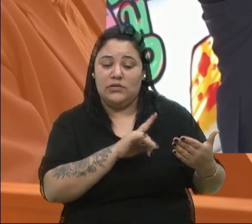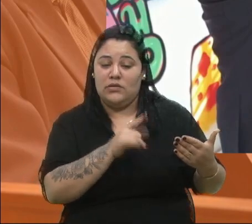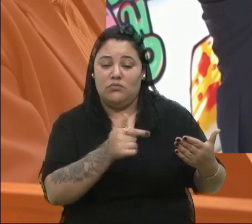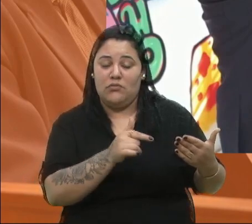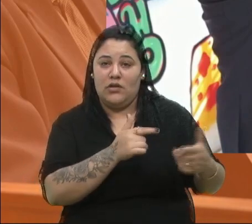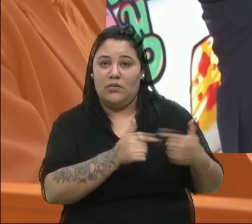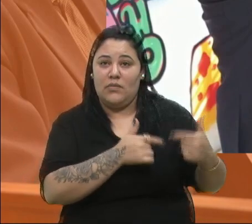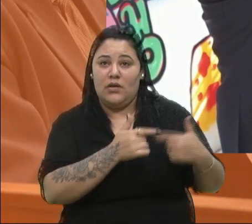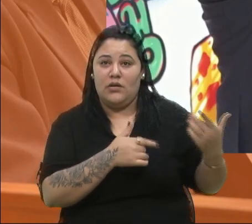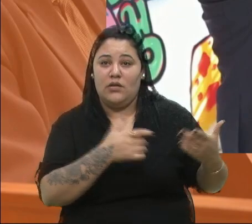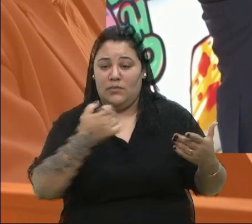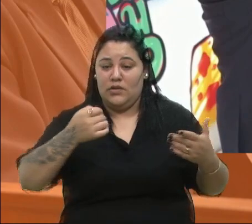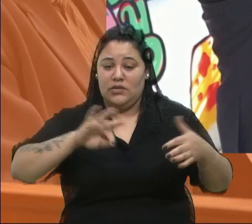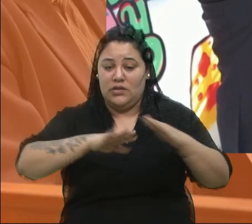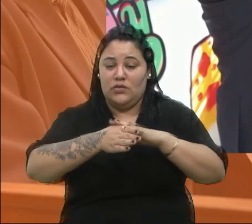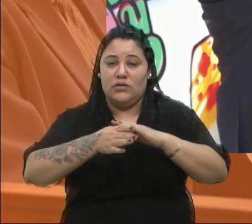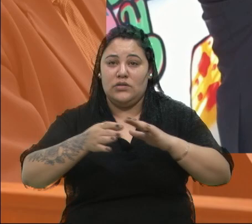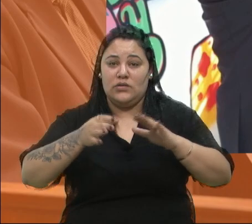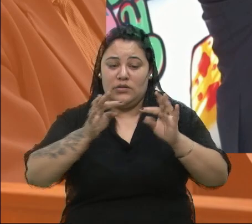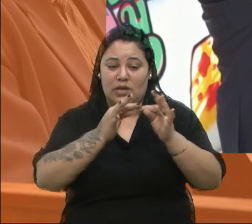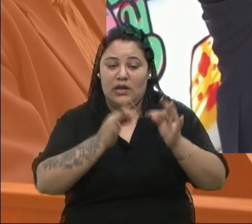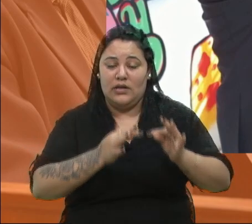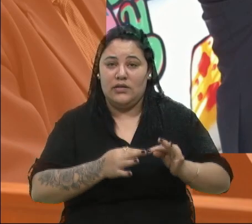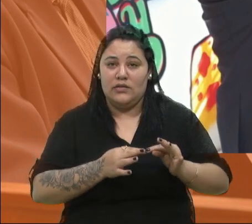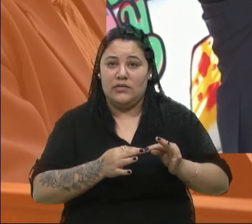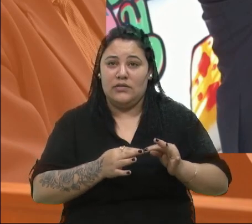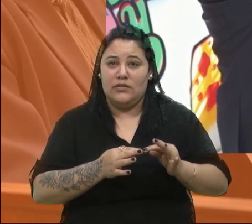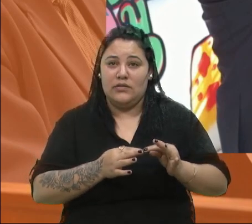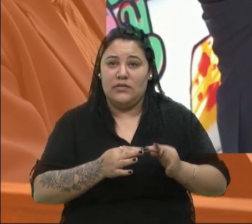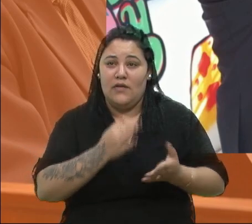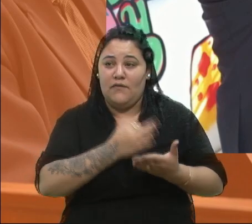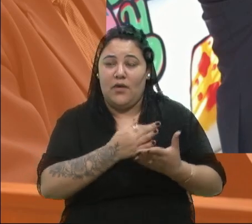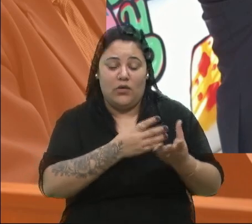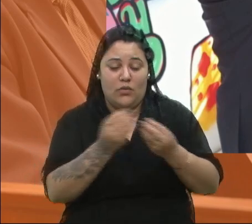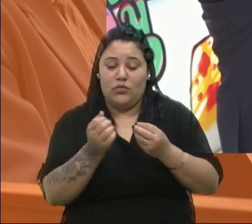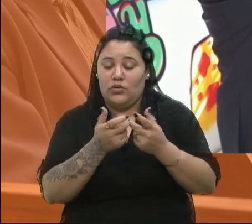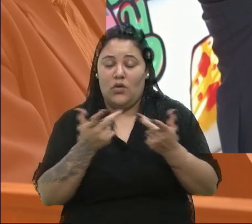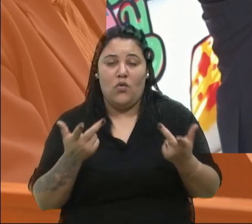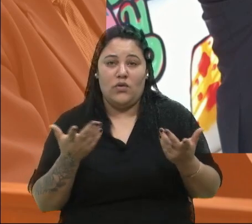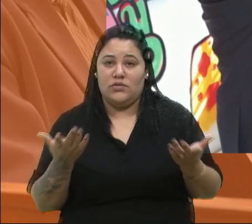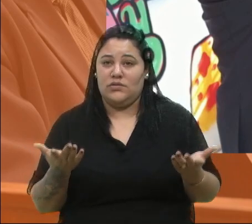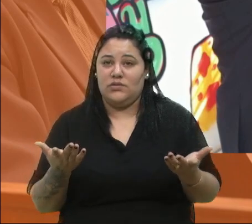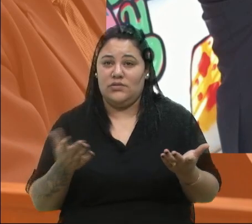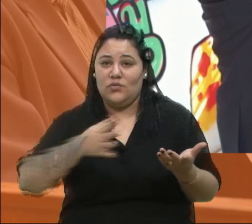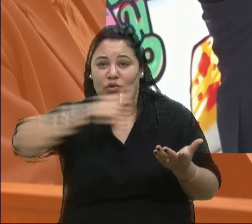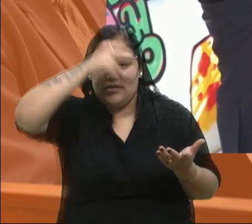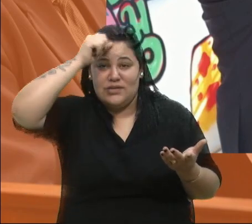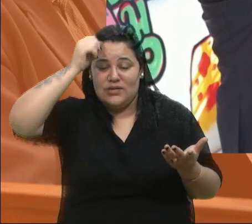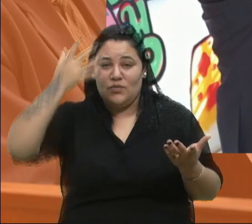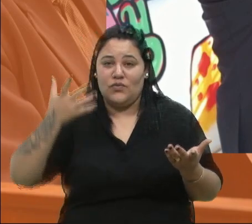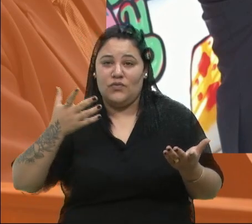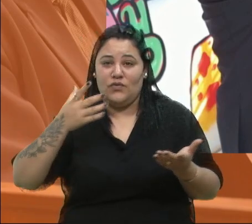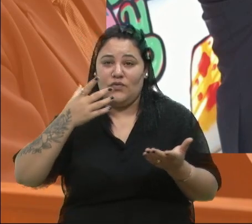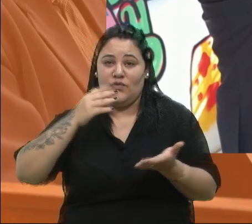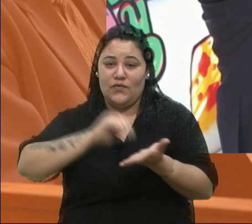quê? Adequações técnicas. Falta celeridade do município.